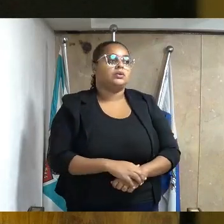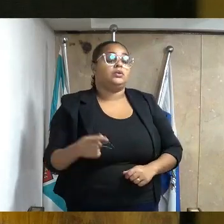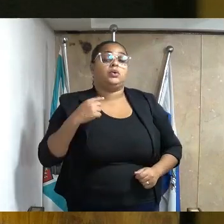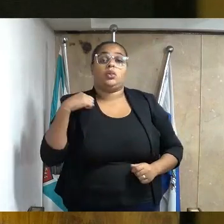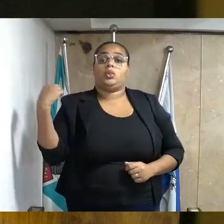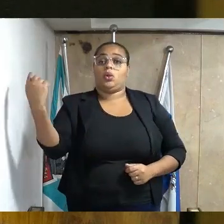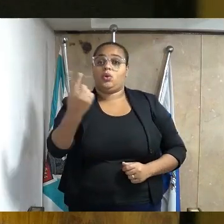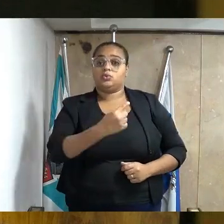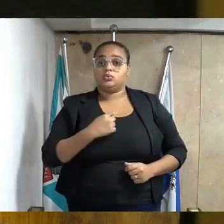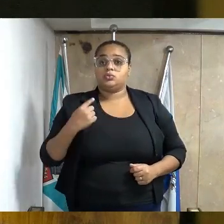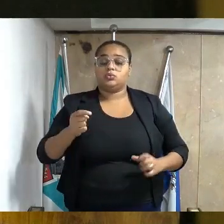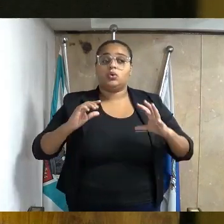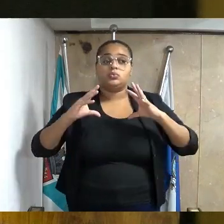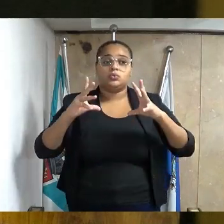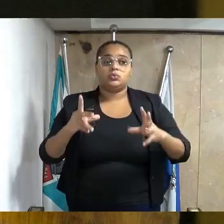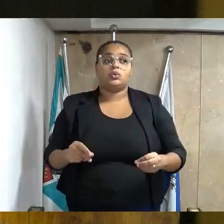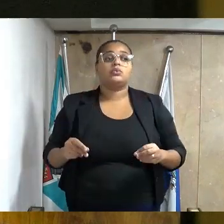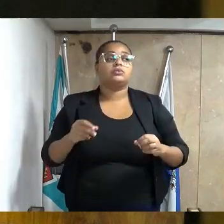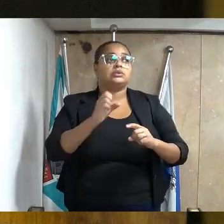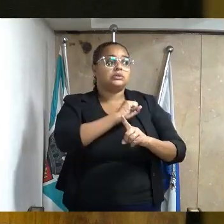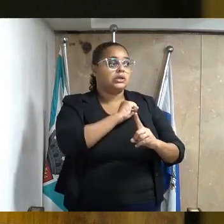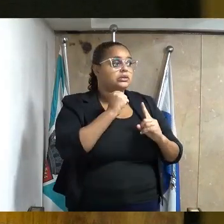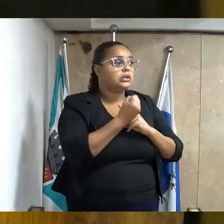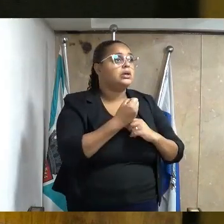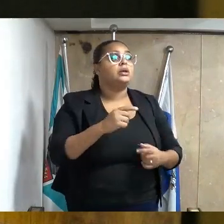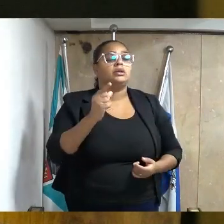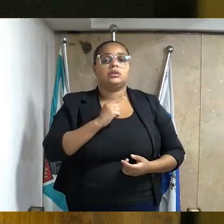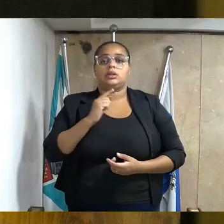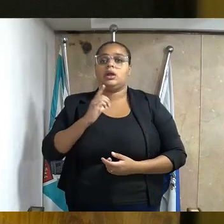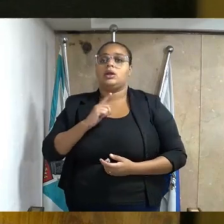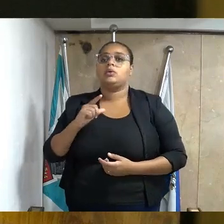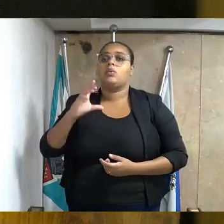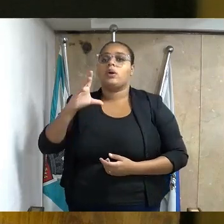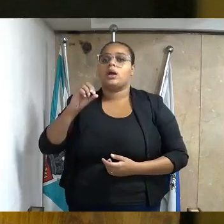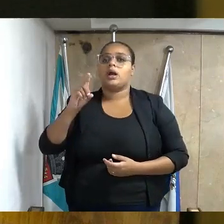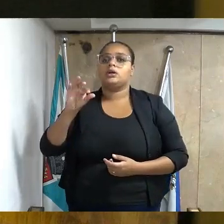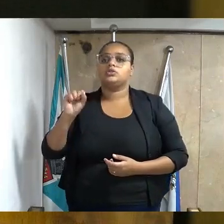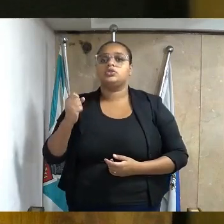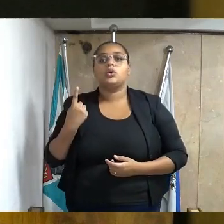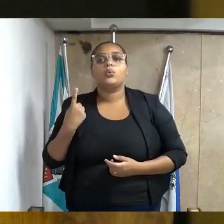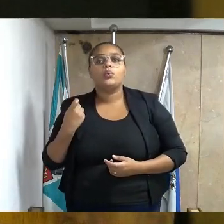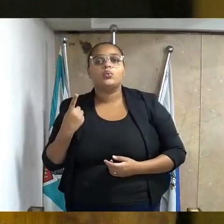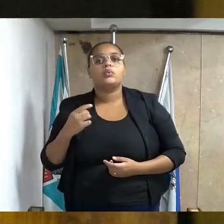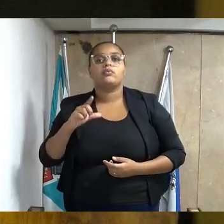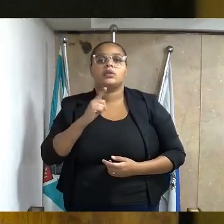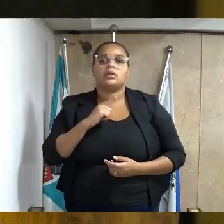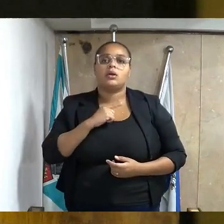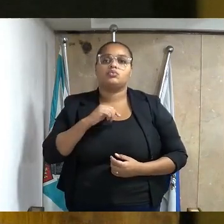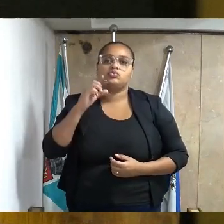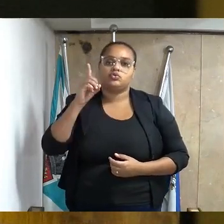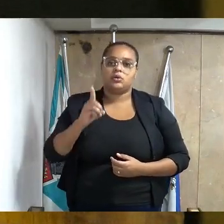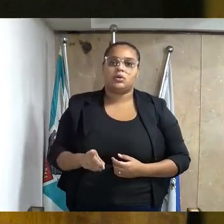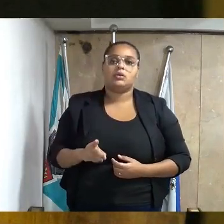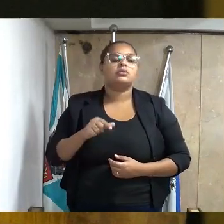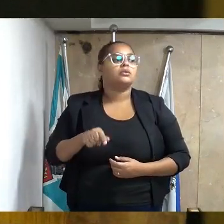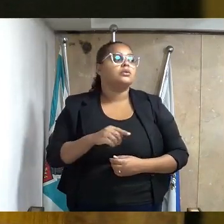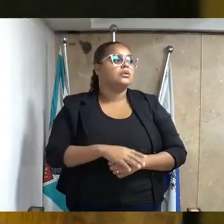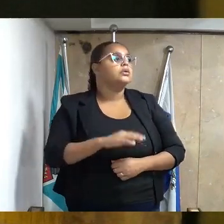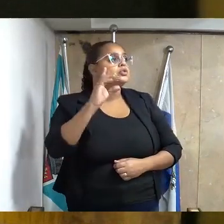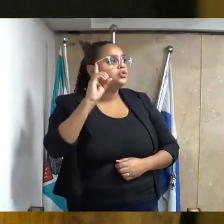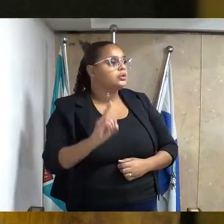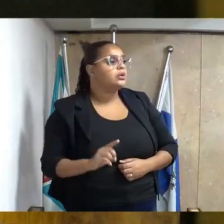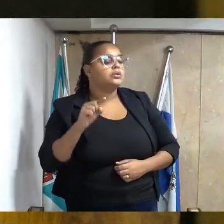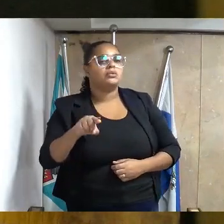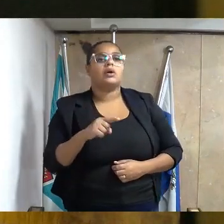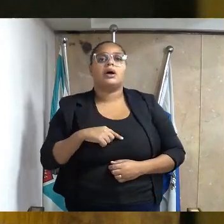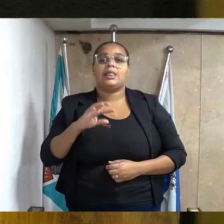todo cidadão da nossa cidade que tem o CAD único, ele vai ter direito à tarifa